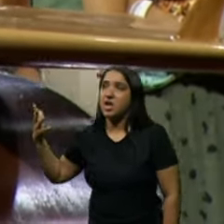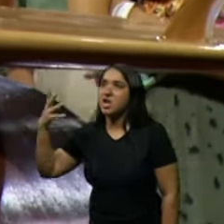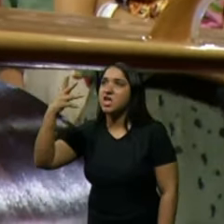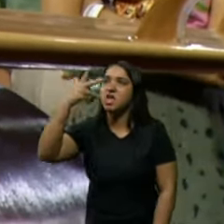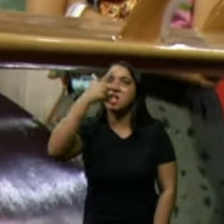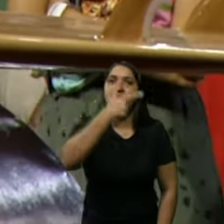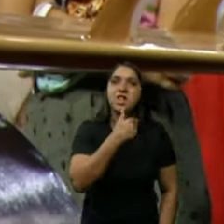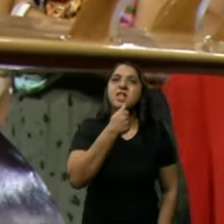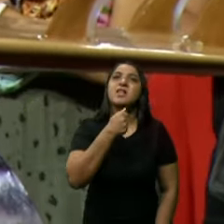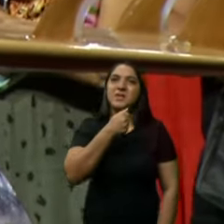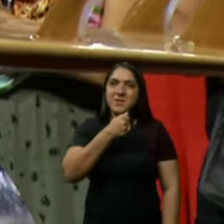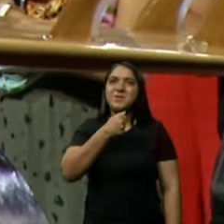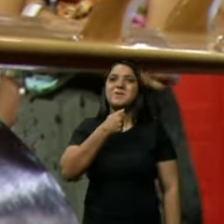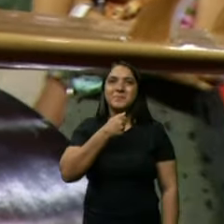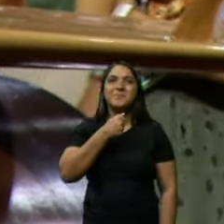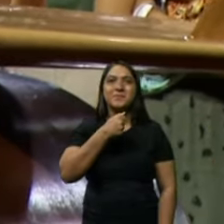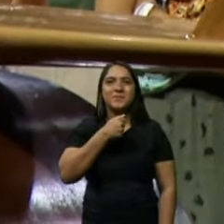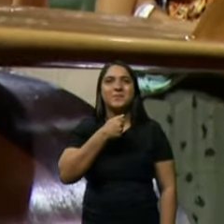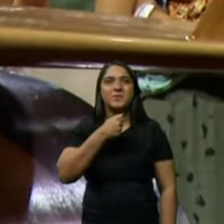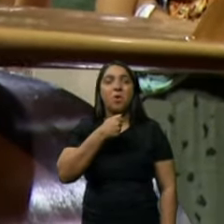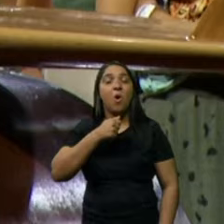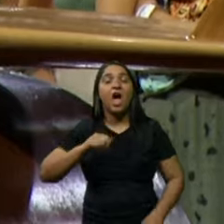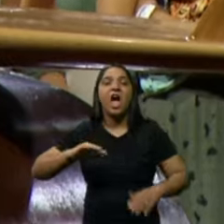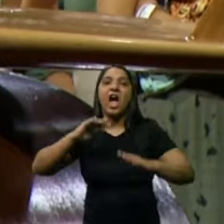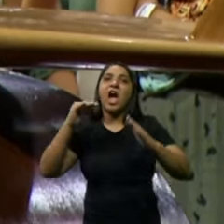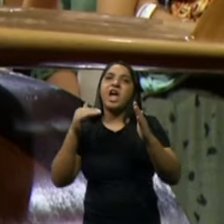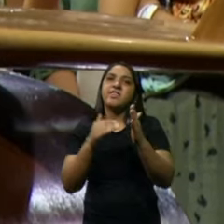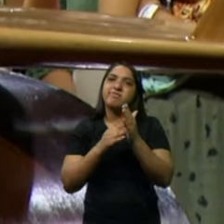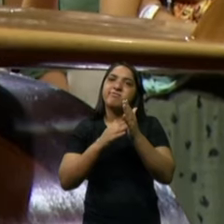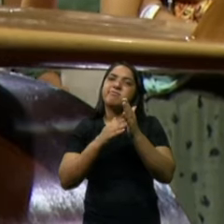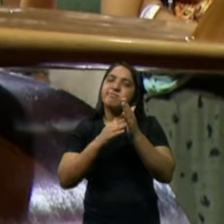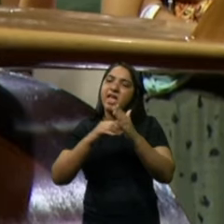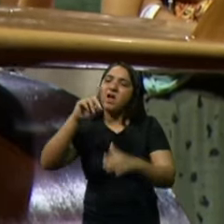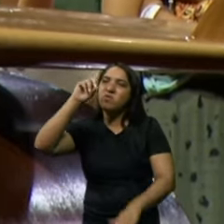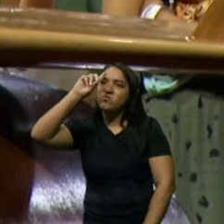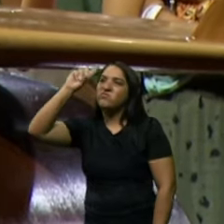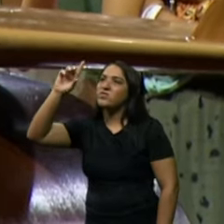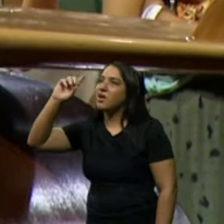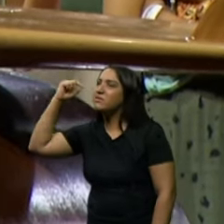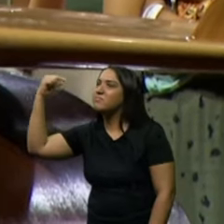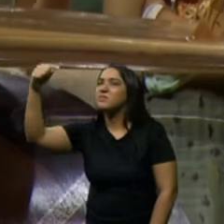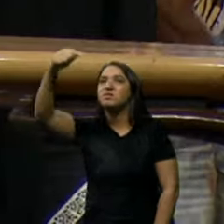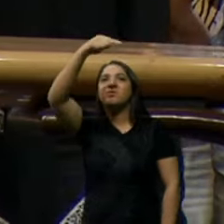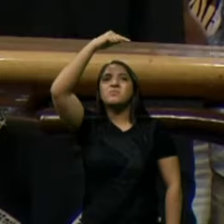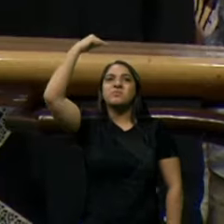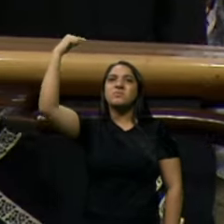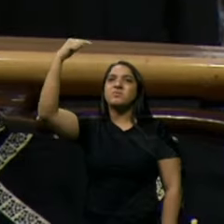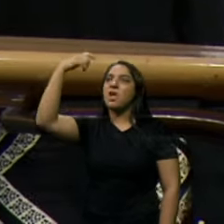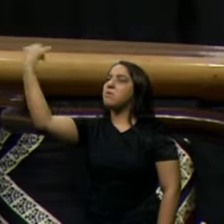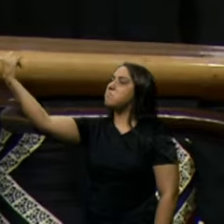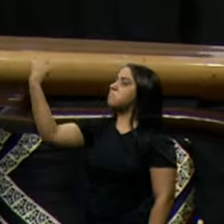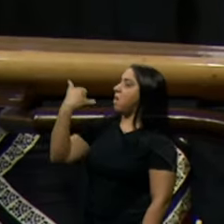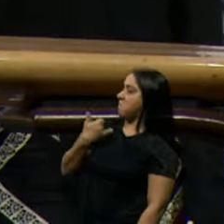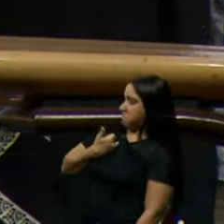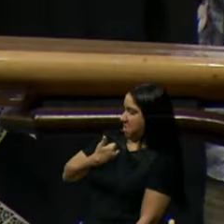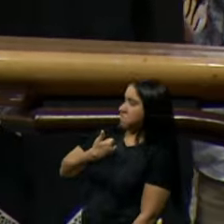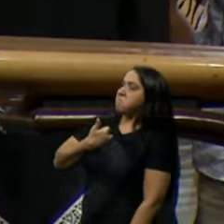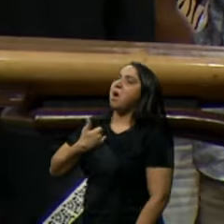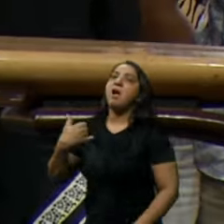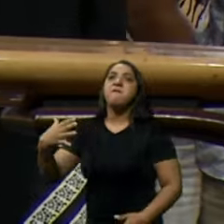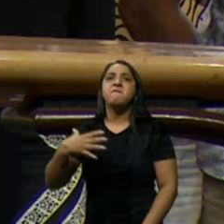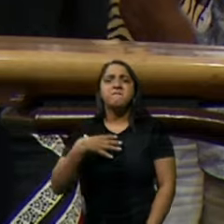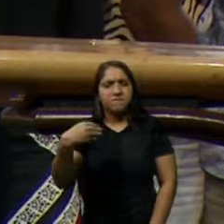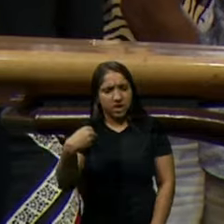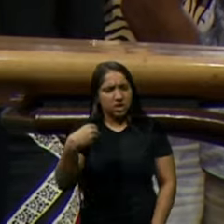nações até o dia que o Espírito Santo me disse filho você está no Brasil você é líder de uma igreja